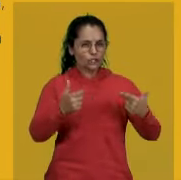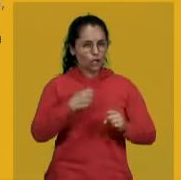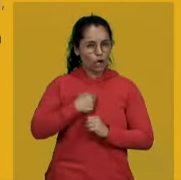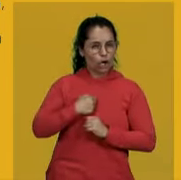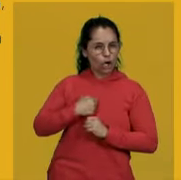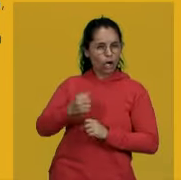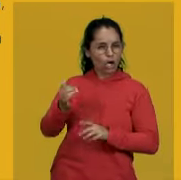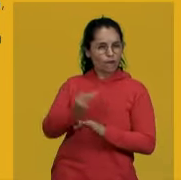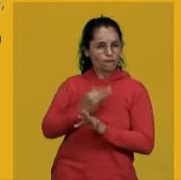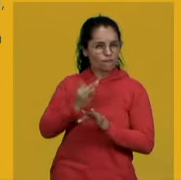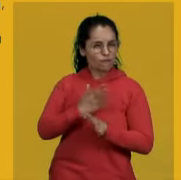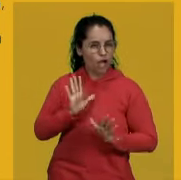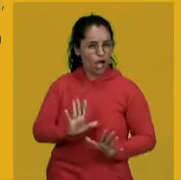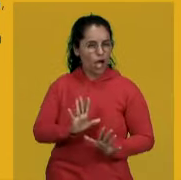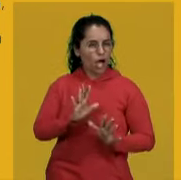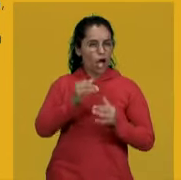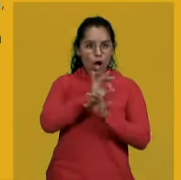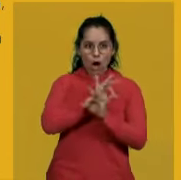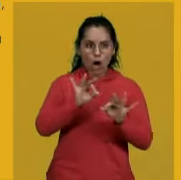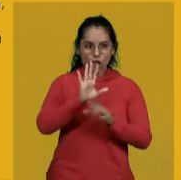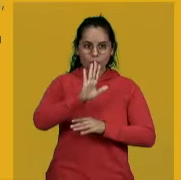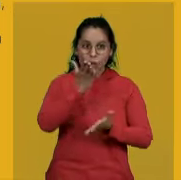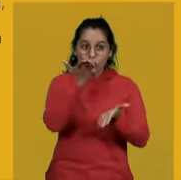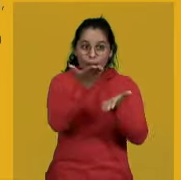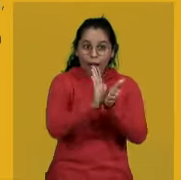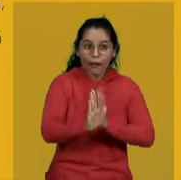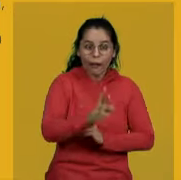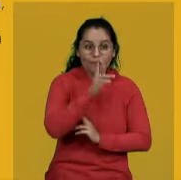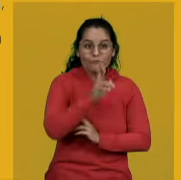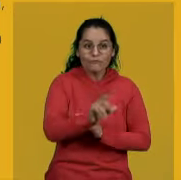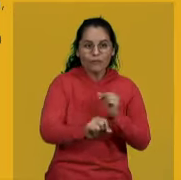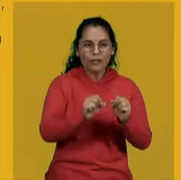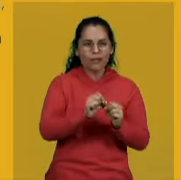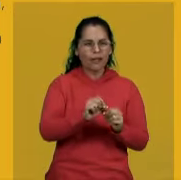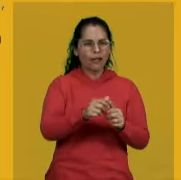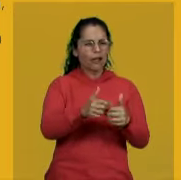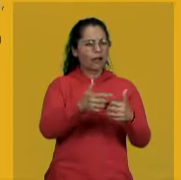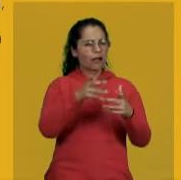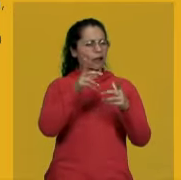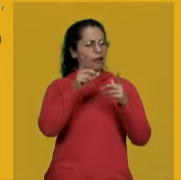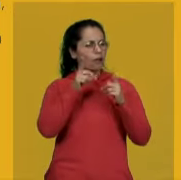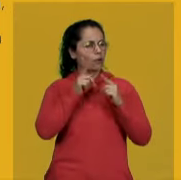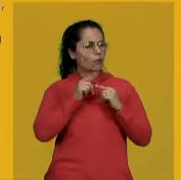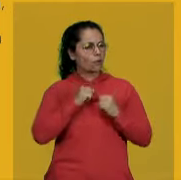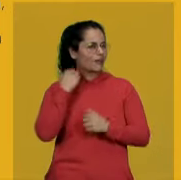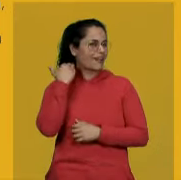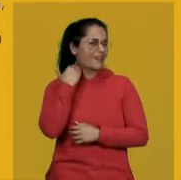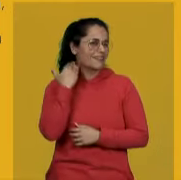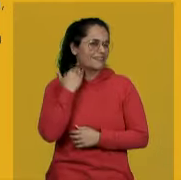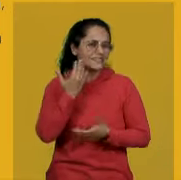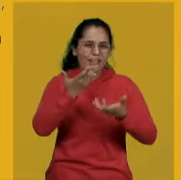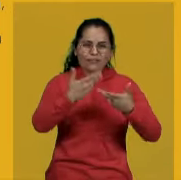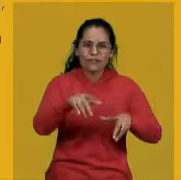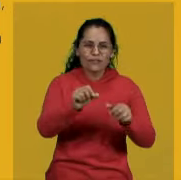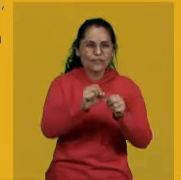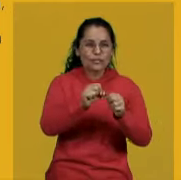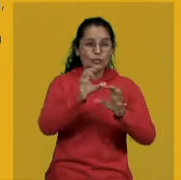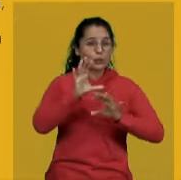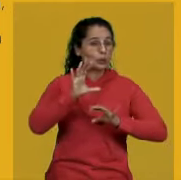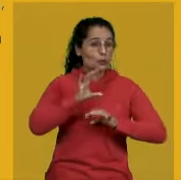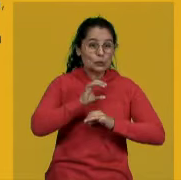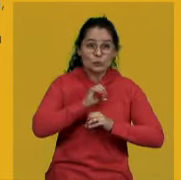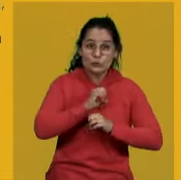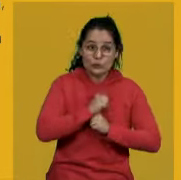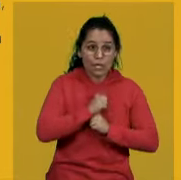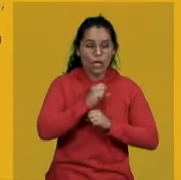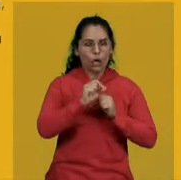resistência, mas que ao fim de seus efeitos confere cansaço, indisposição, depressão,